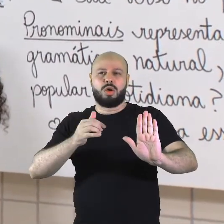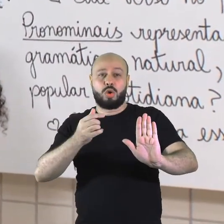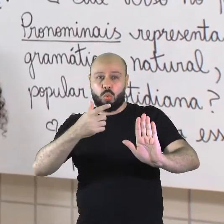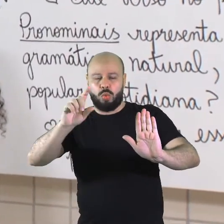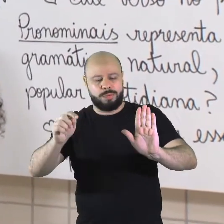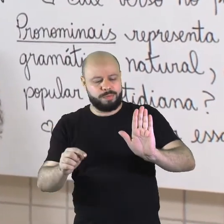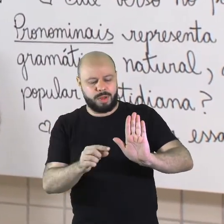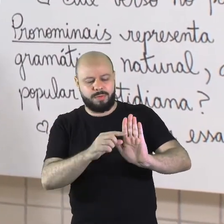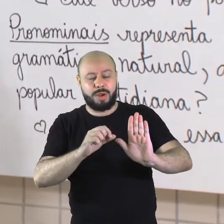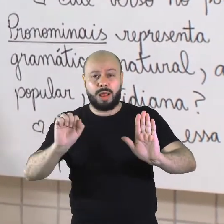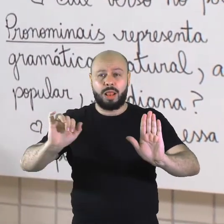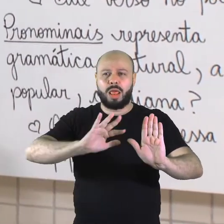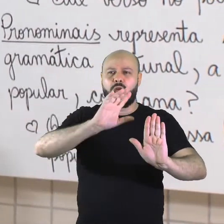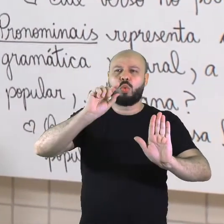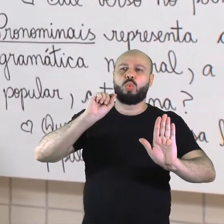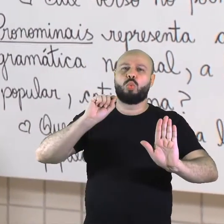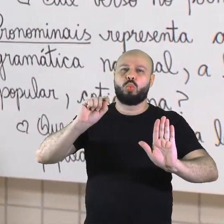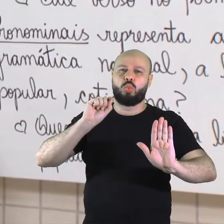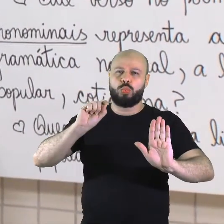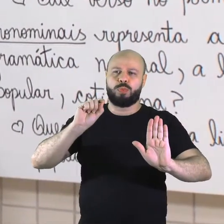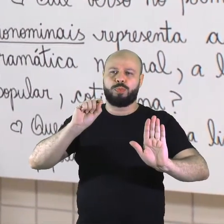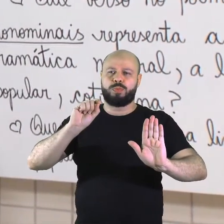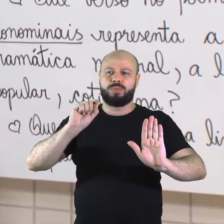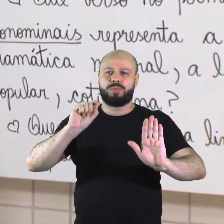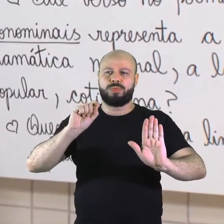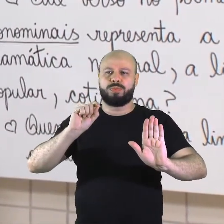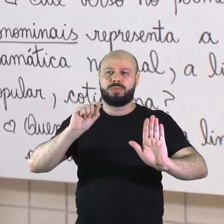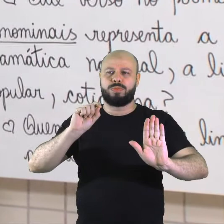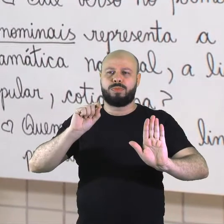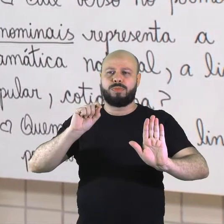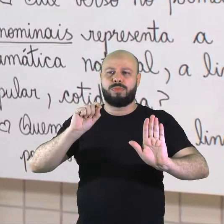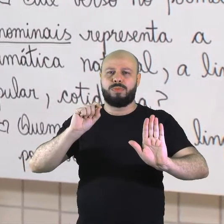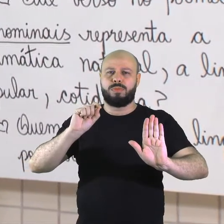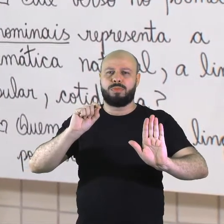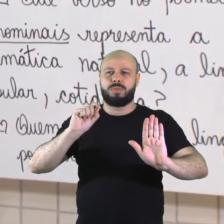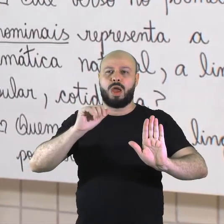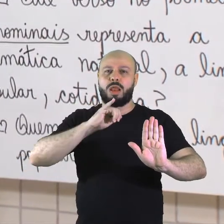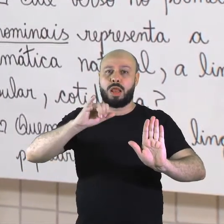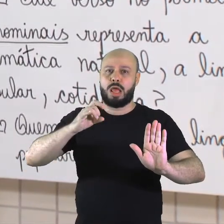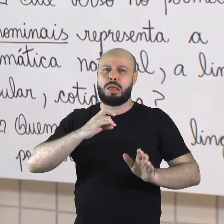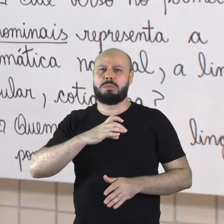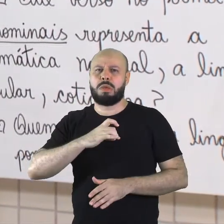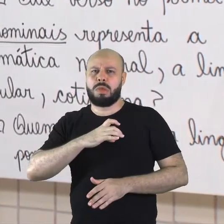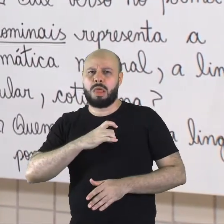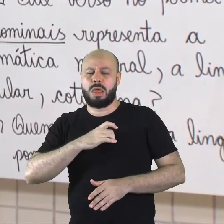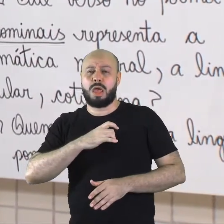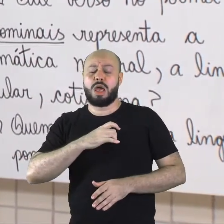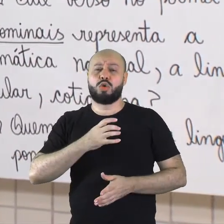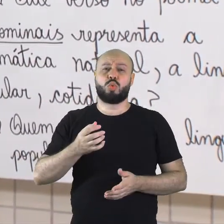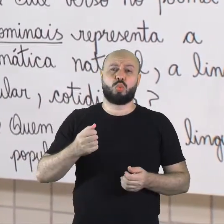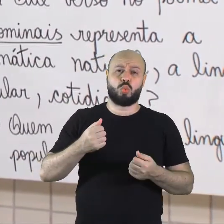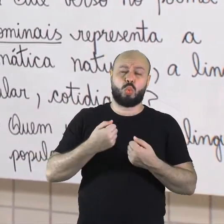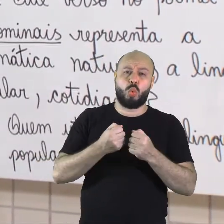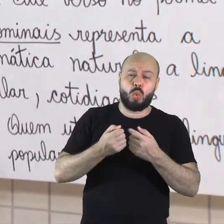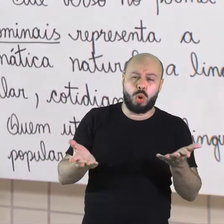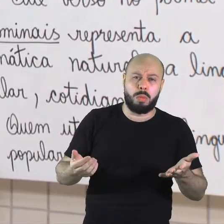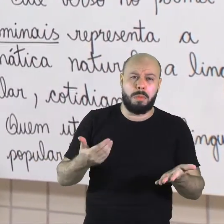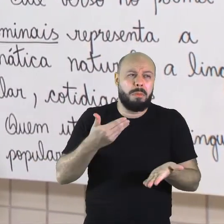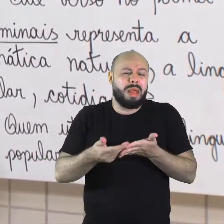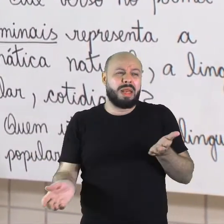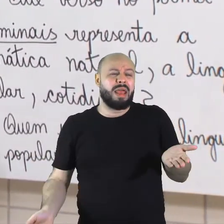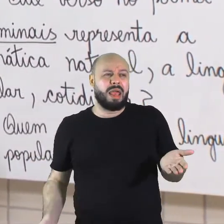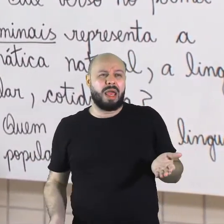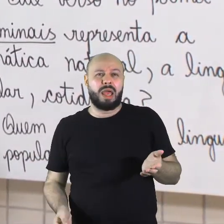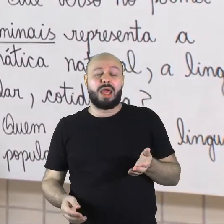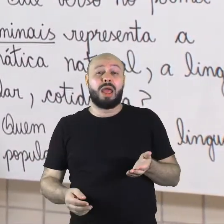bem claro quando ela fala isso aí, né? Que ela tinha medo de perder o bonde das 11, esperava cartas